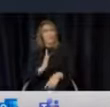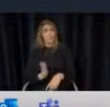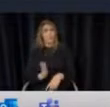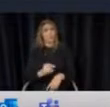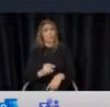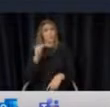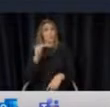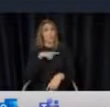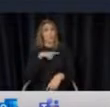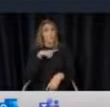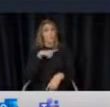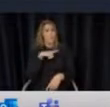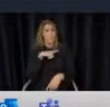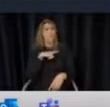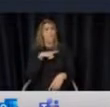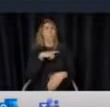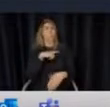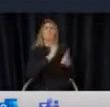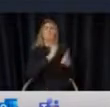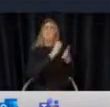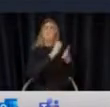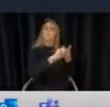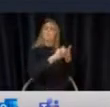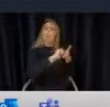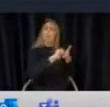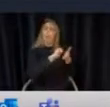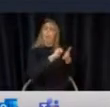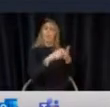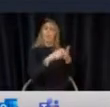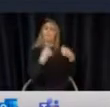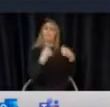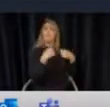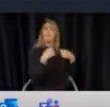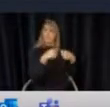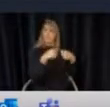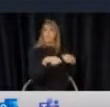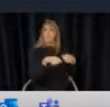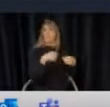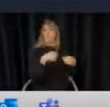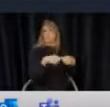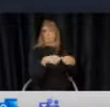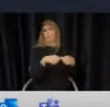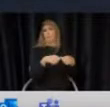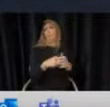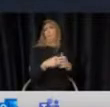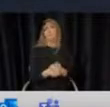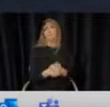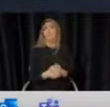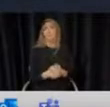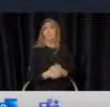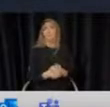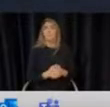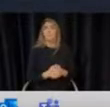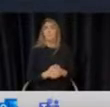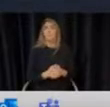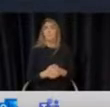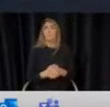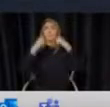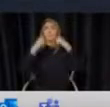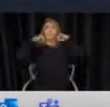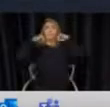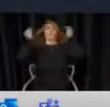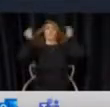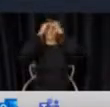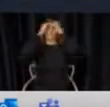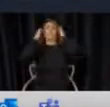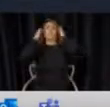cadastro técnico. Ela foi criada pelo Ministério da Saúde e ela é fiscalizada também pelo Ministério Público. Quem